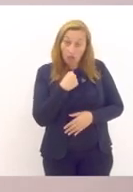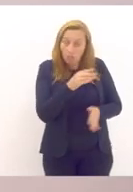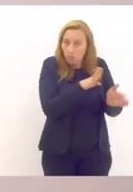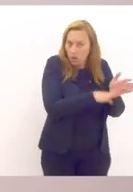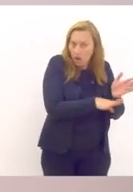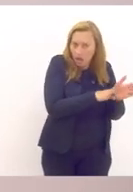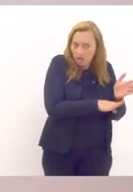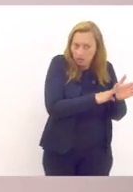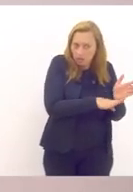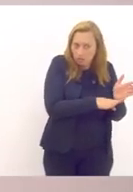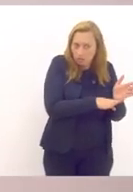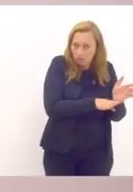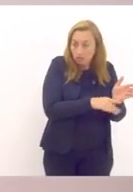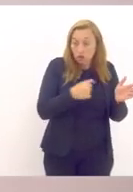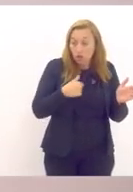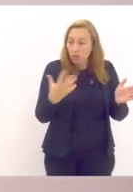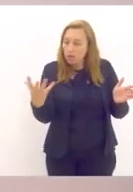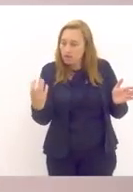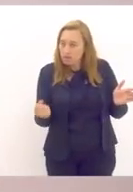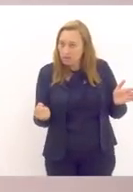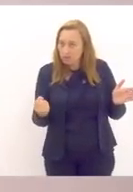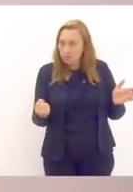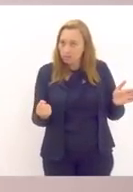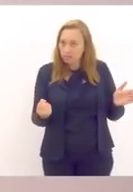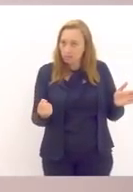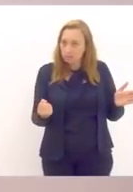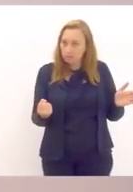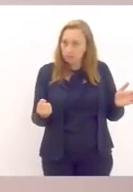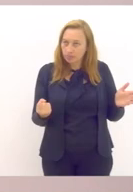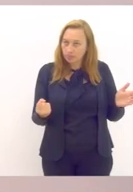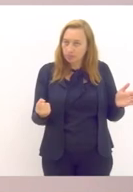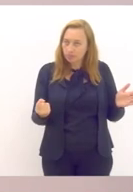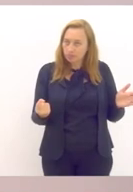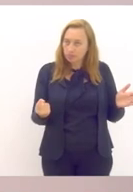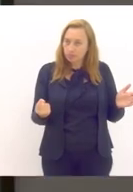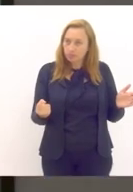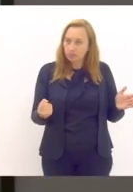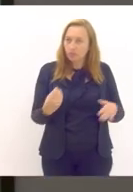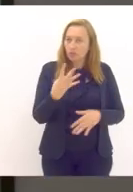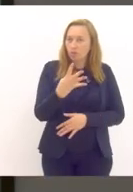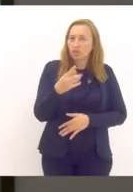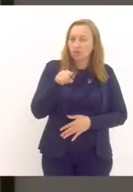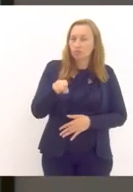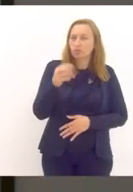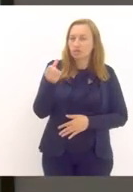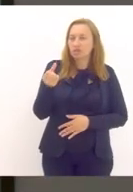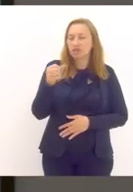que eu efetivamente recebo, eu fui superavitário em 4,6 bilhão.